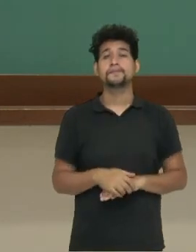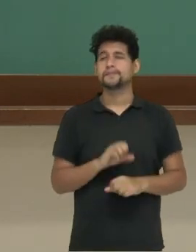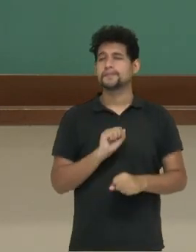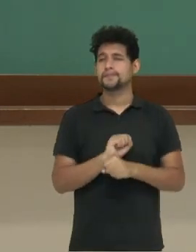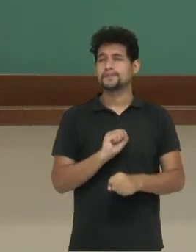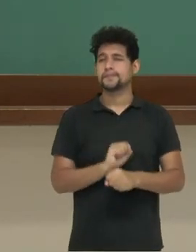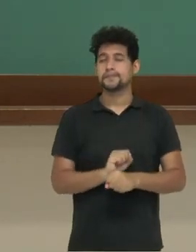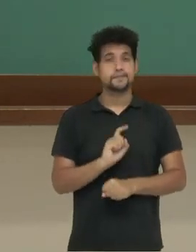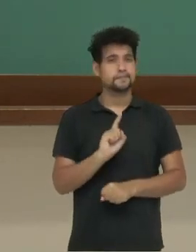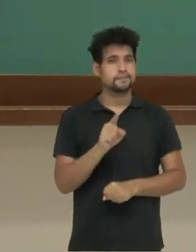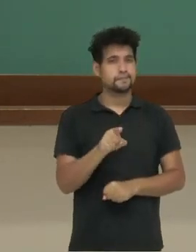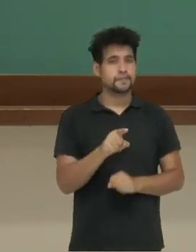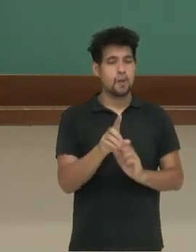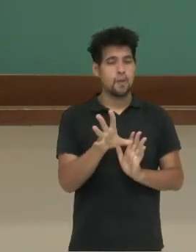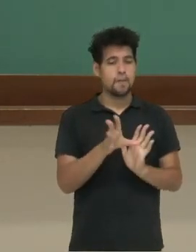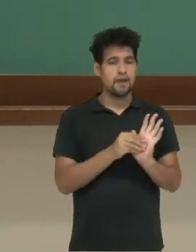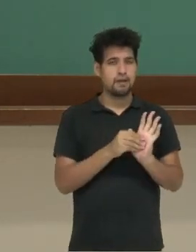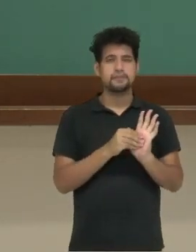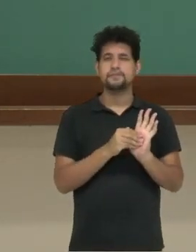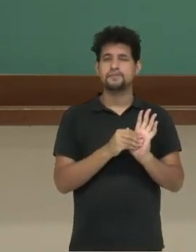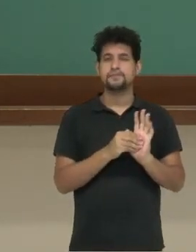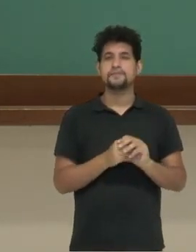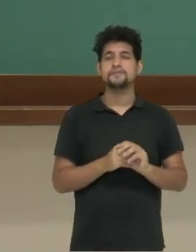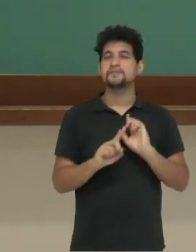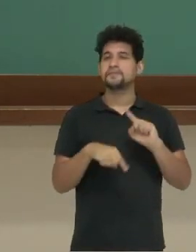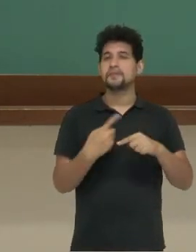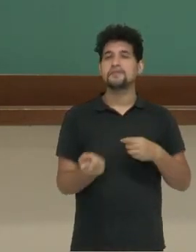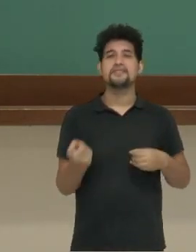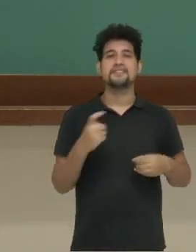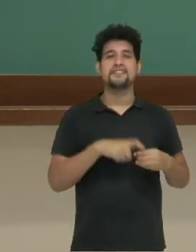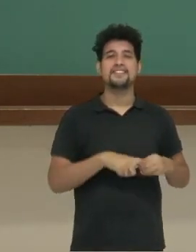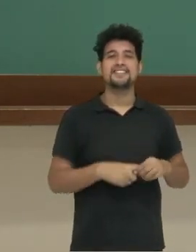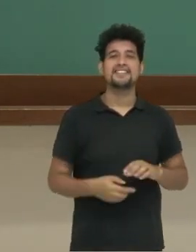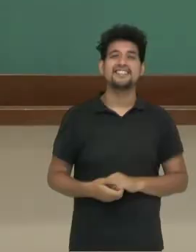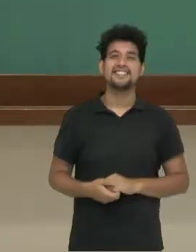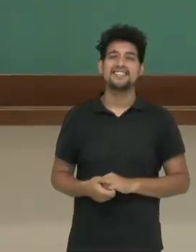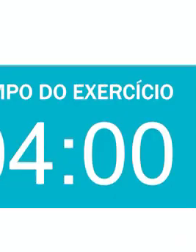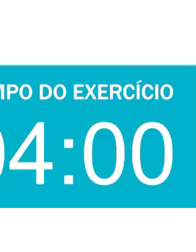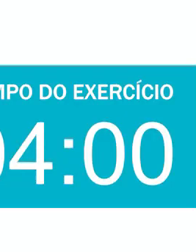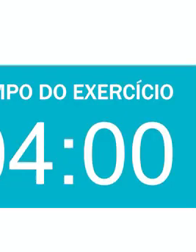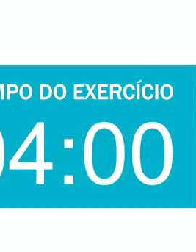vou dar um tempinho para você poder copiar, ok? E a gente retorna daqui a pouquinho.